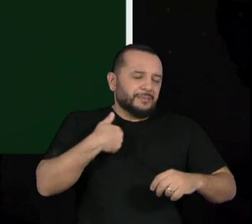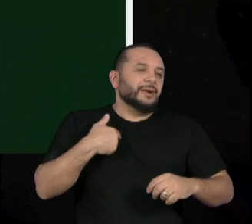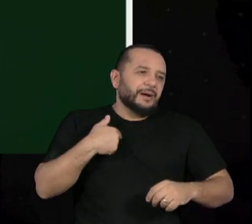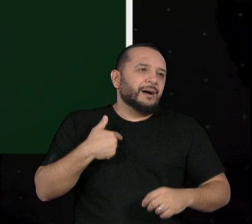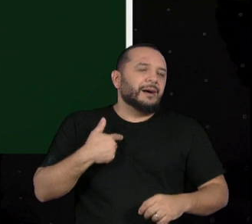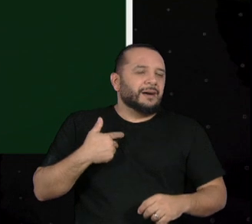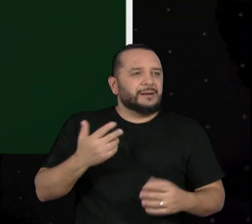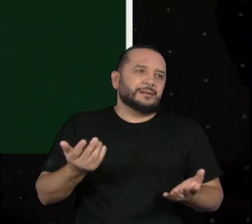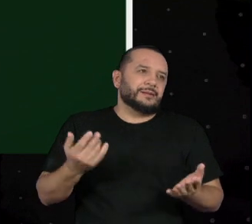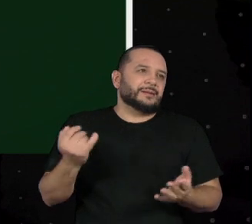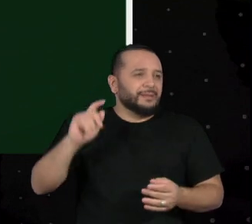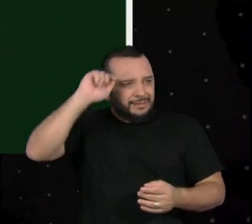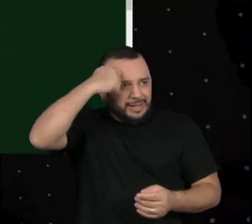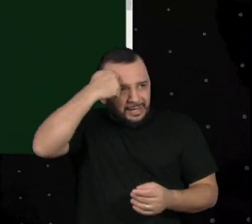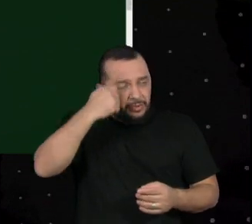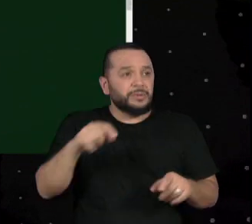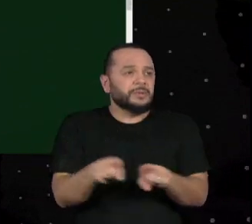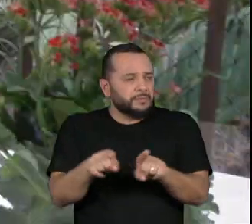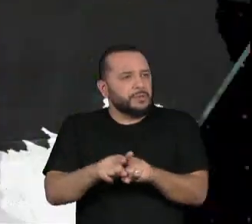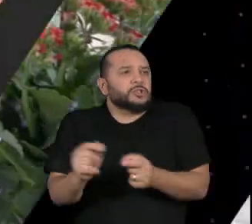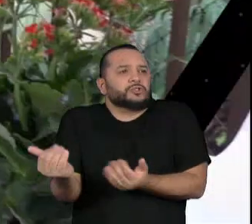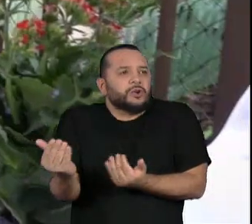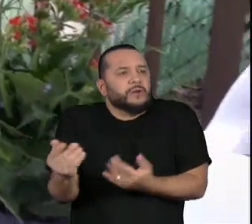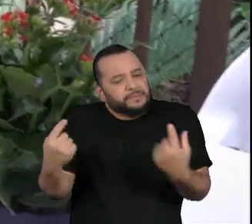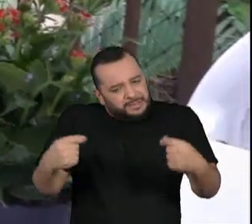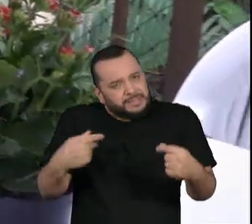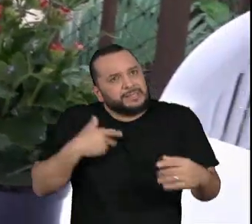que a juventude faça parte dessas discussões.